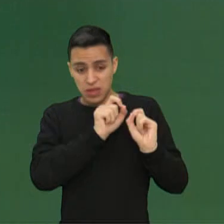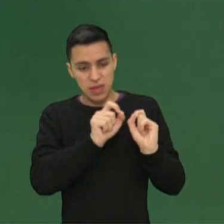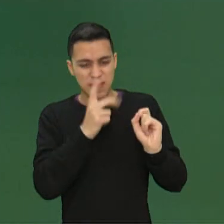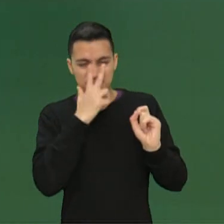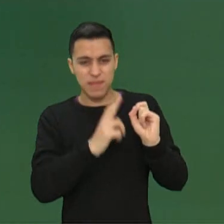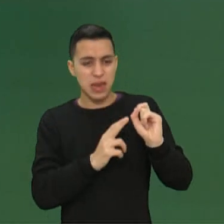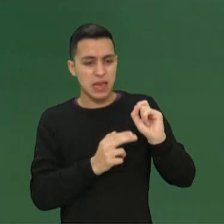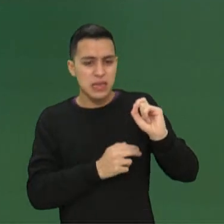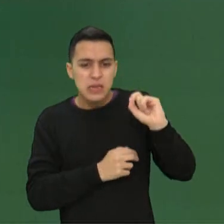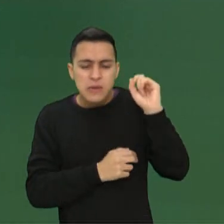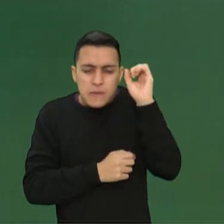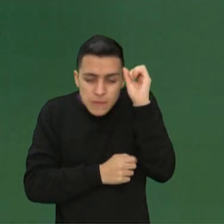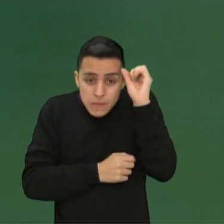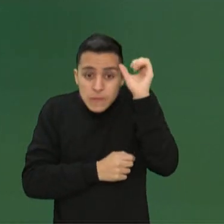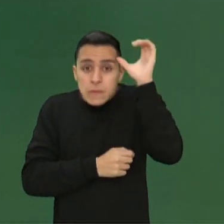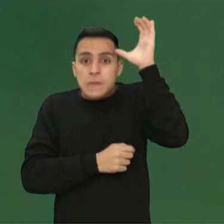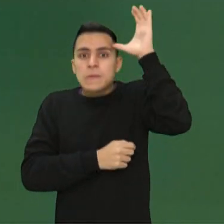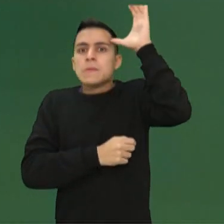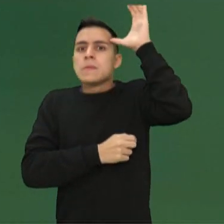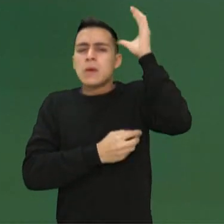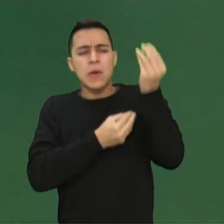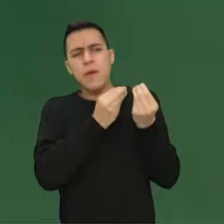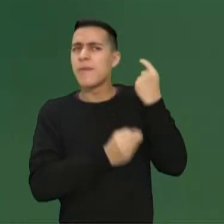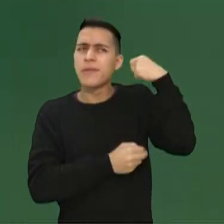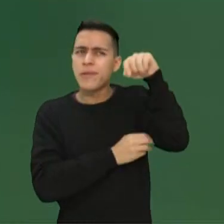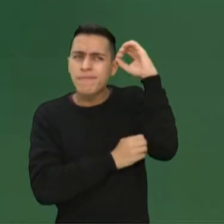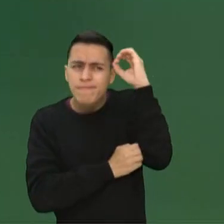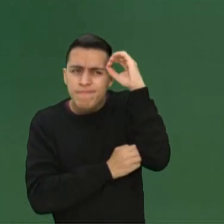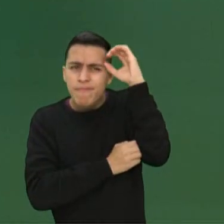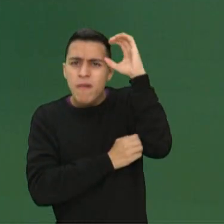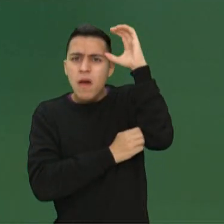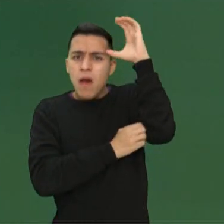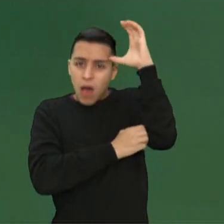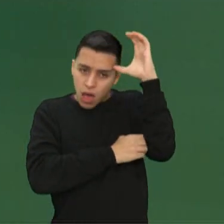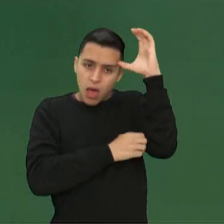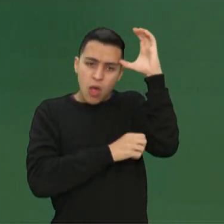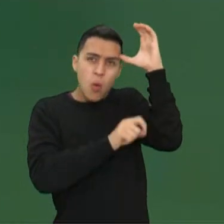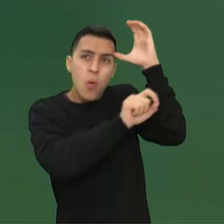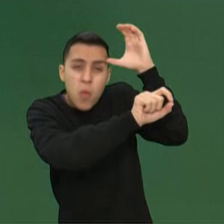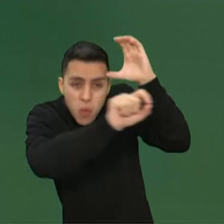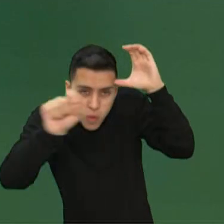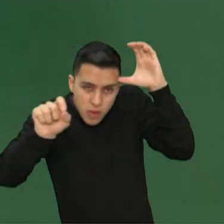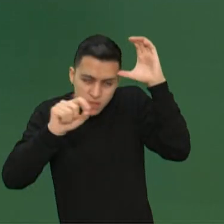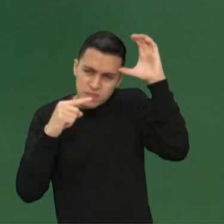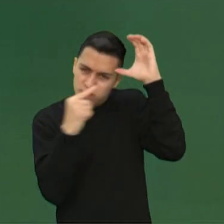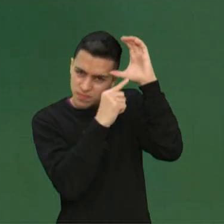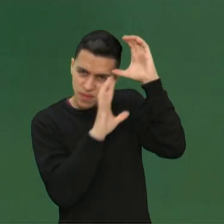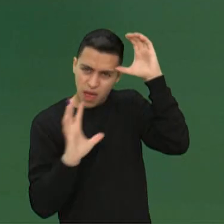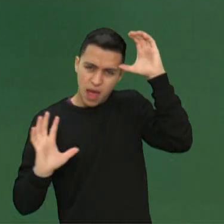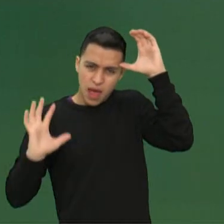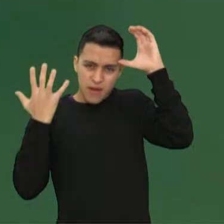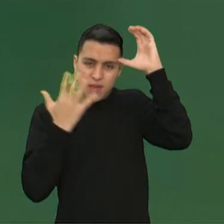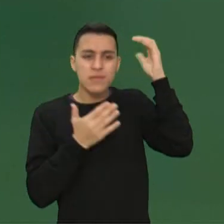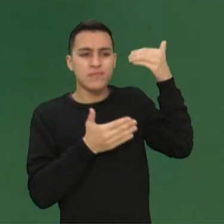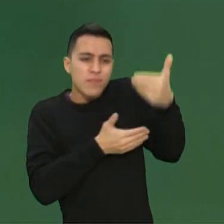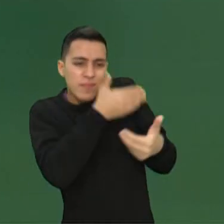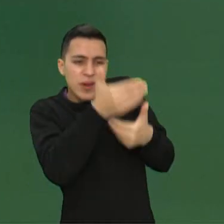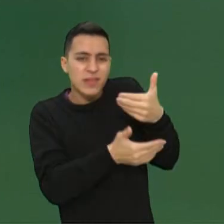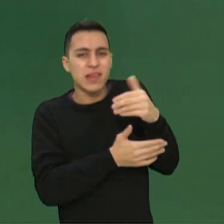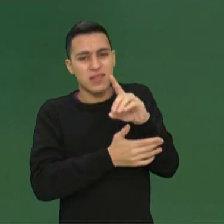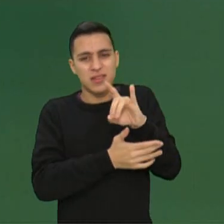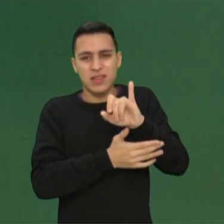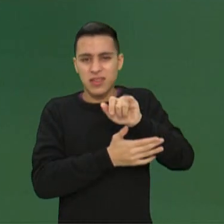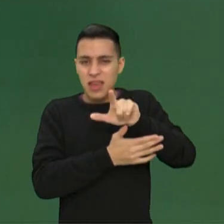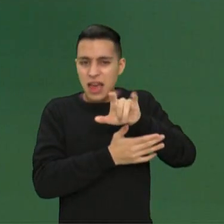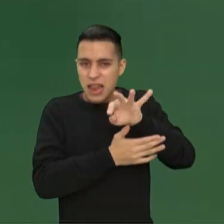evolução do espírito, da consciência do ser humano no mundo, também ocorre num processo dialético. Temos os